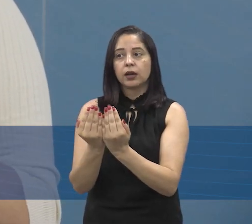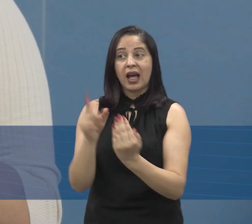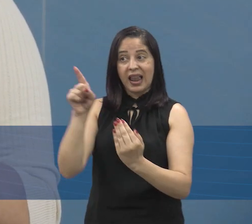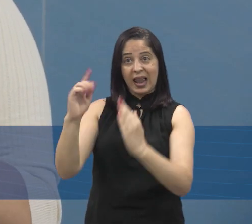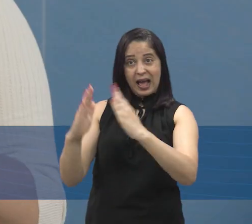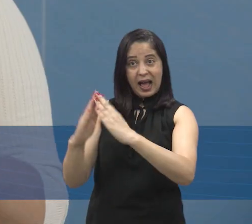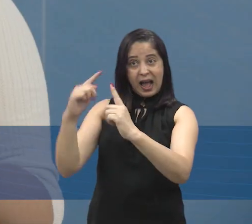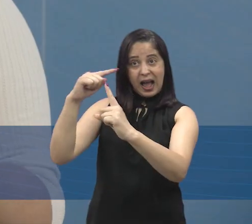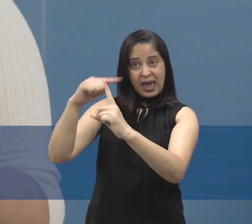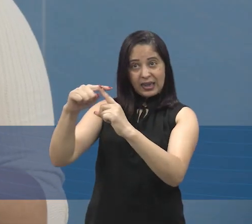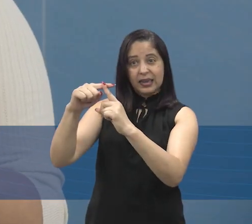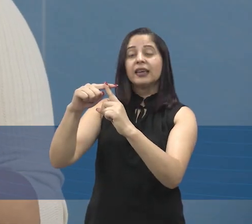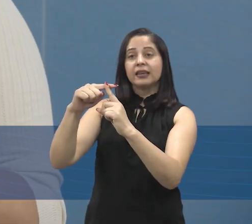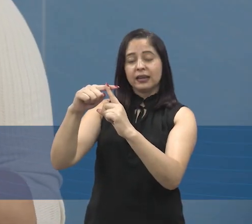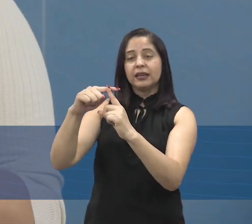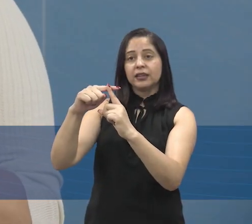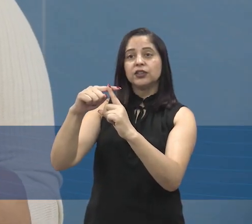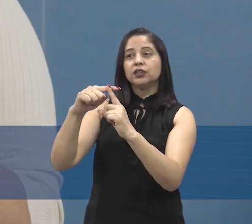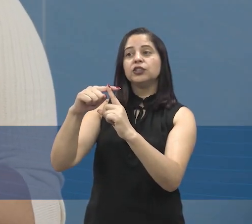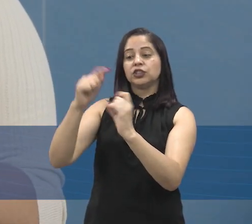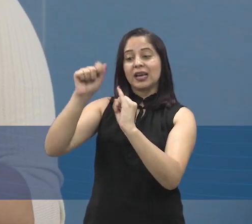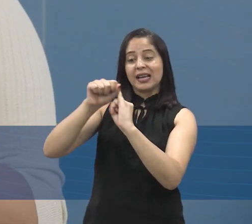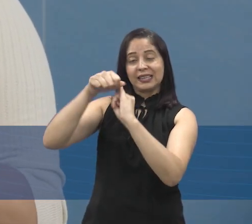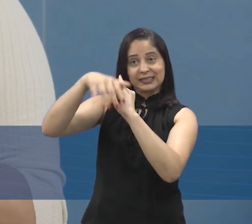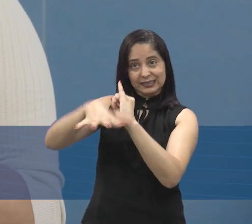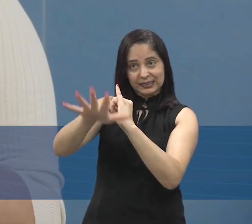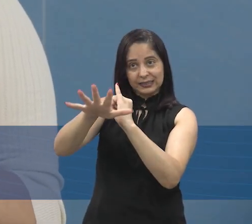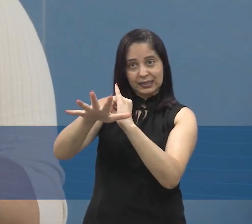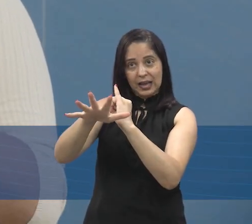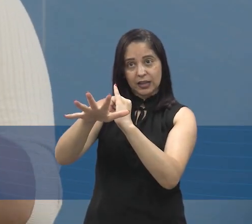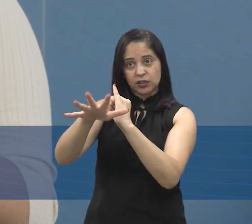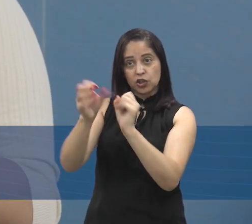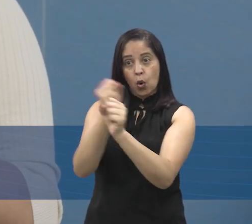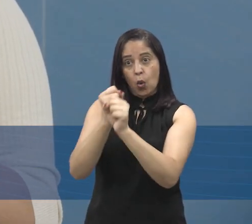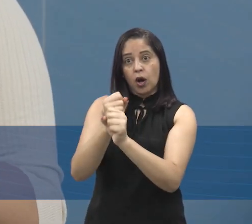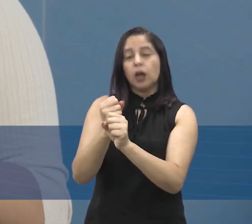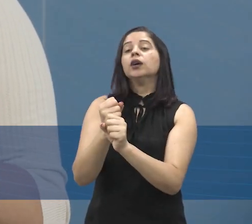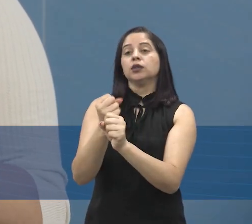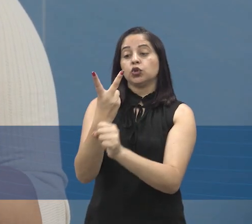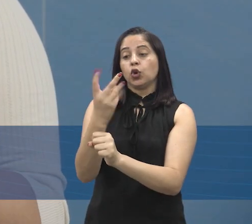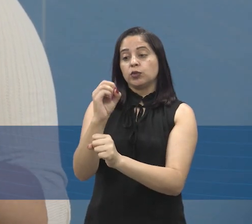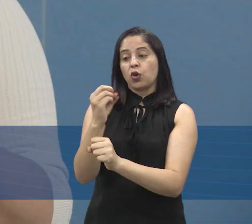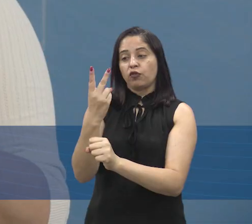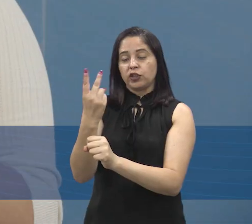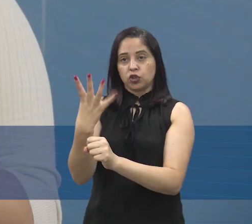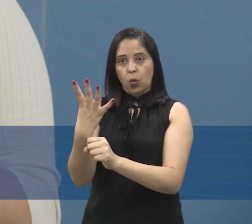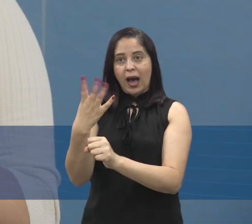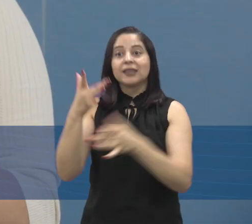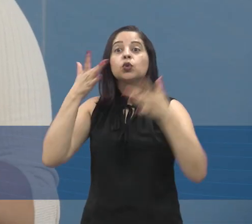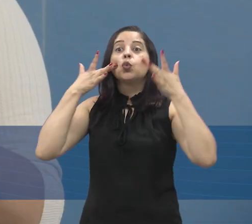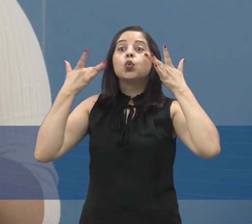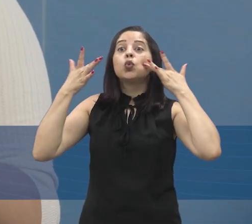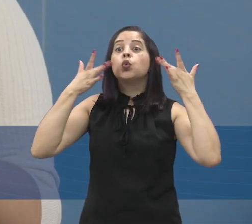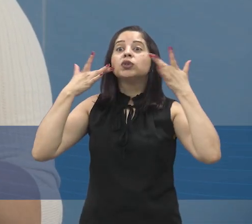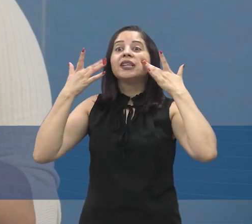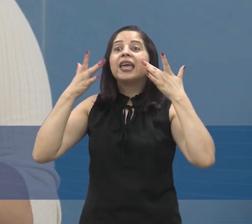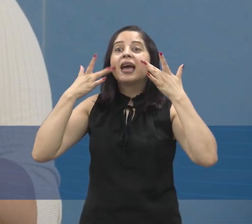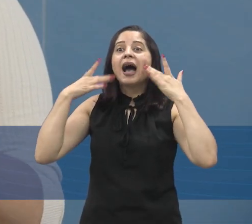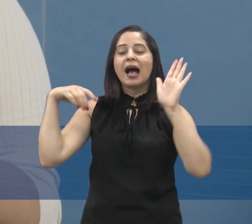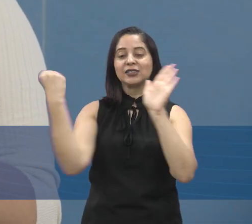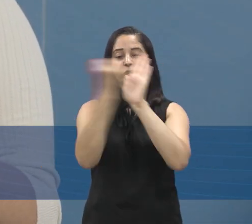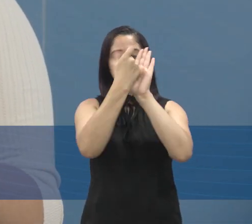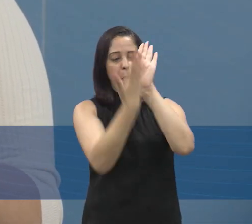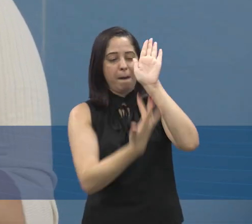na cidade, inclusive 2024, né, o Alto de Páscoa da Igreja da Cidade se transformou, né,